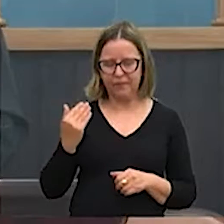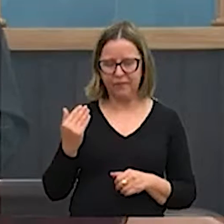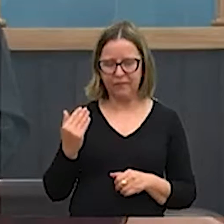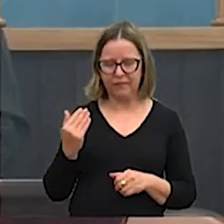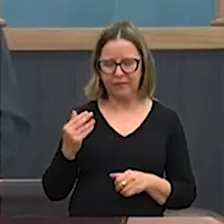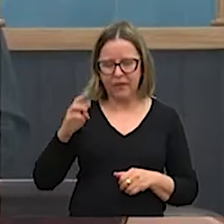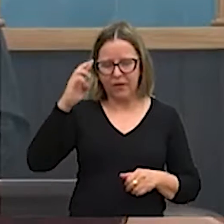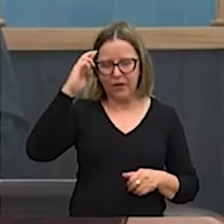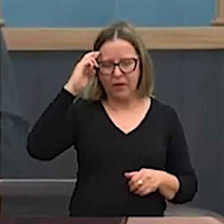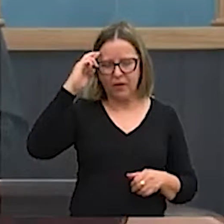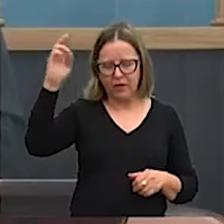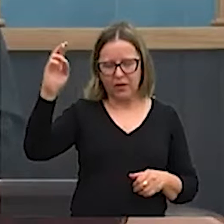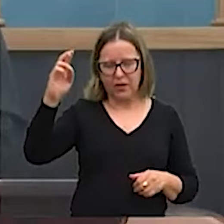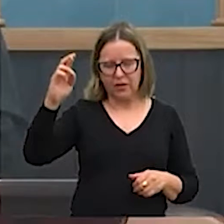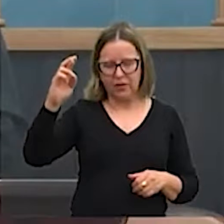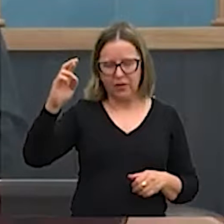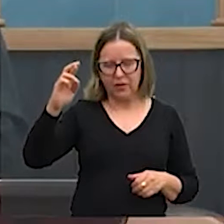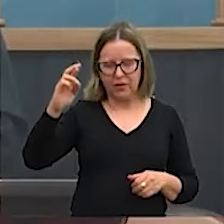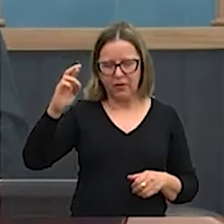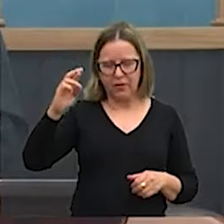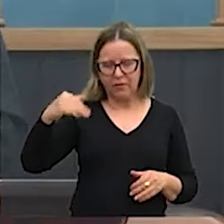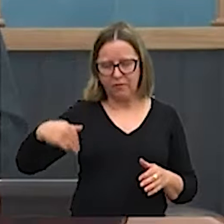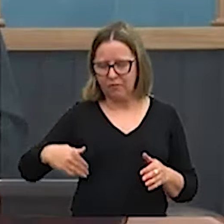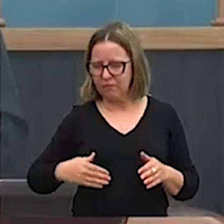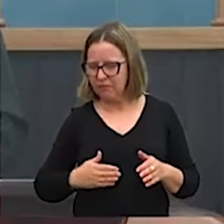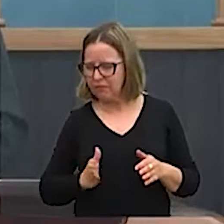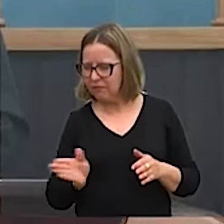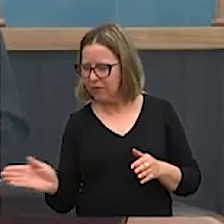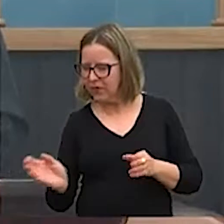o Senhor se ocultou daquele povo.